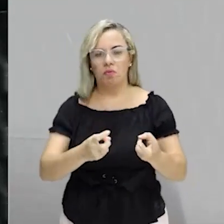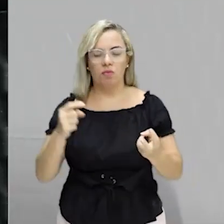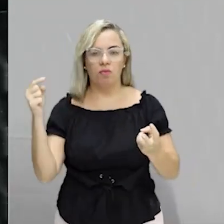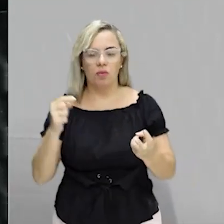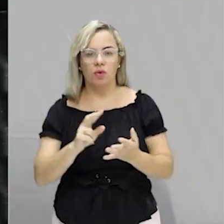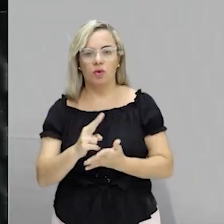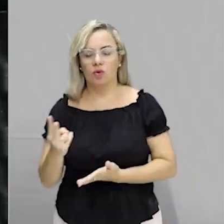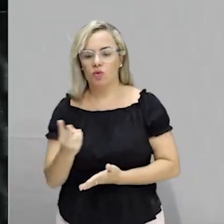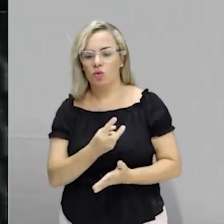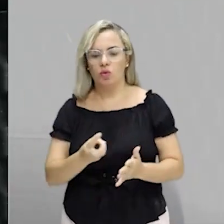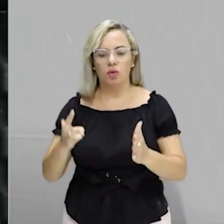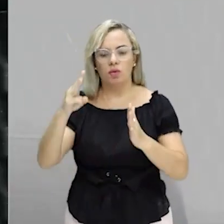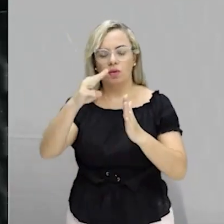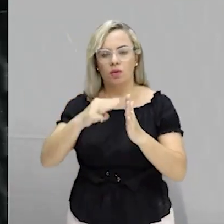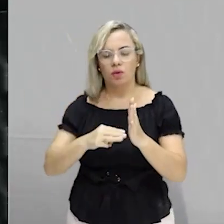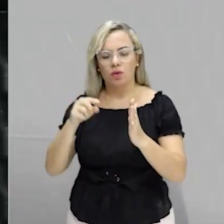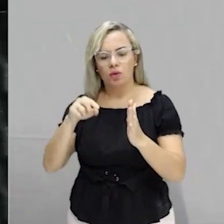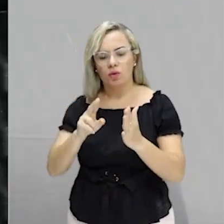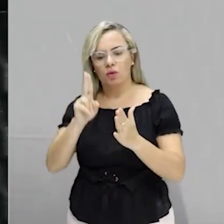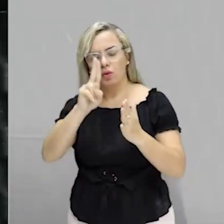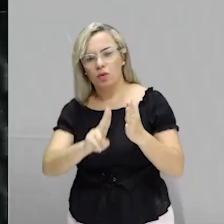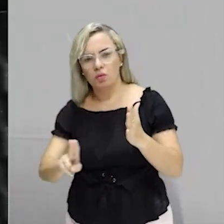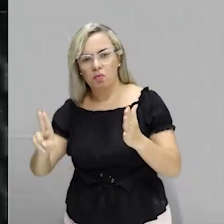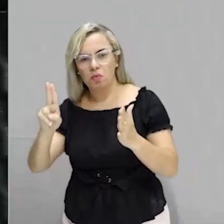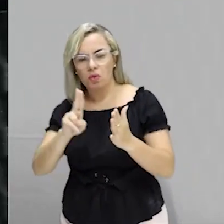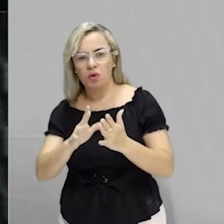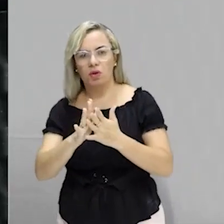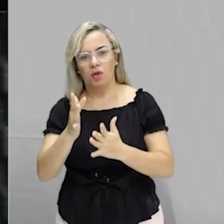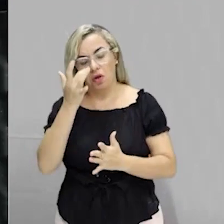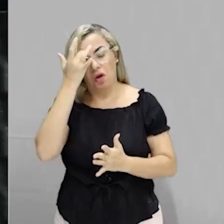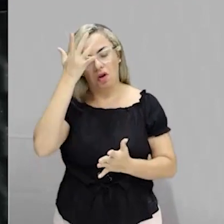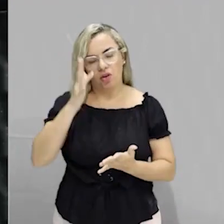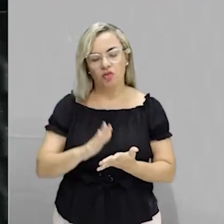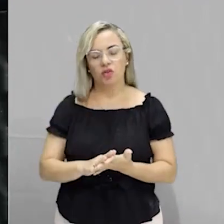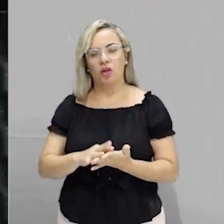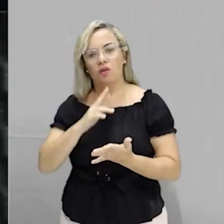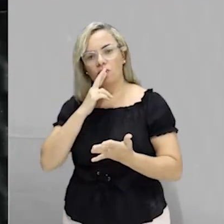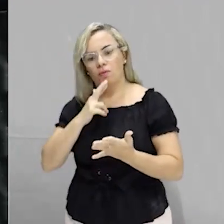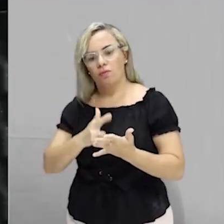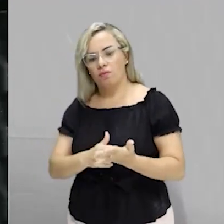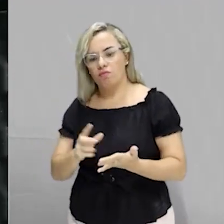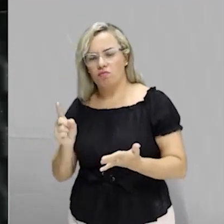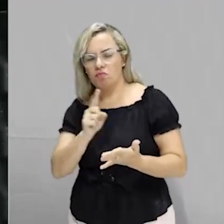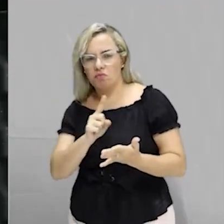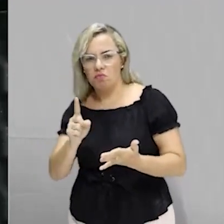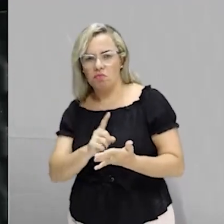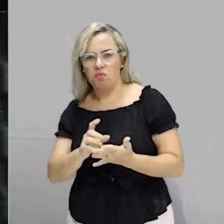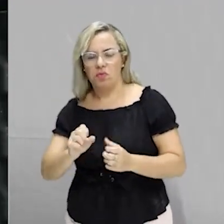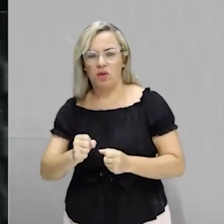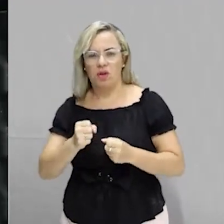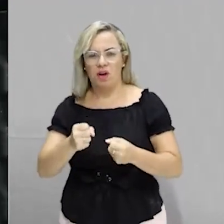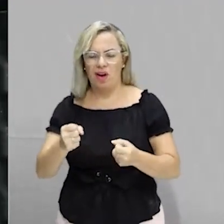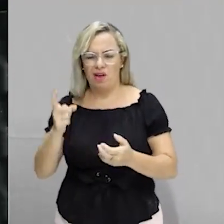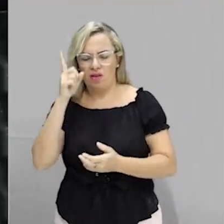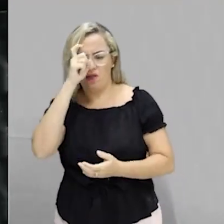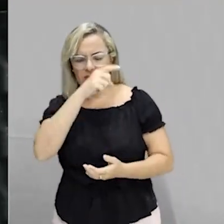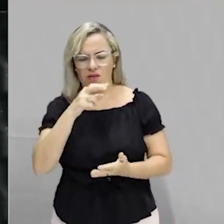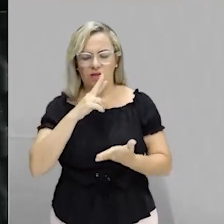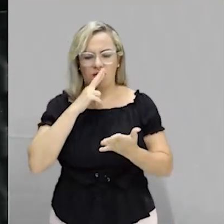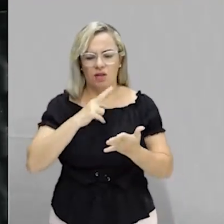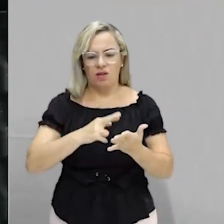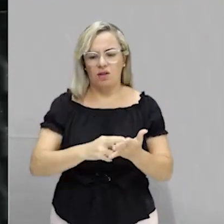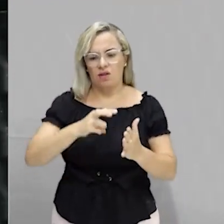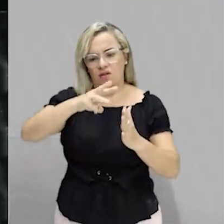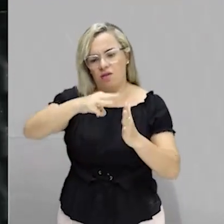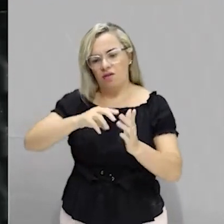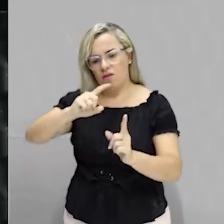dos 2 métodos, ou até mesmo aquele que tu mais tem afinidade para resolver, tá? Não adianta a gente forçar a barra e dizer, não, você tem que resolver pelo